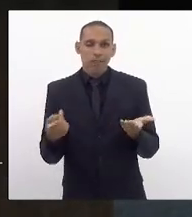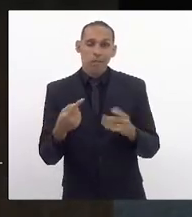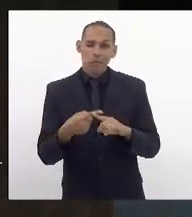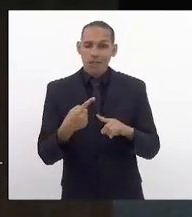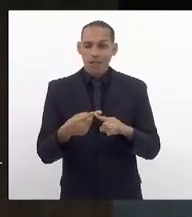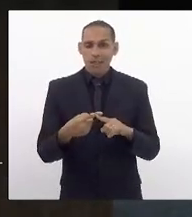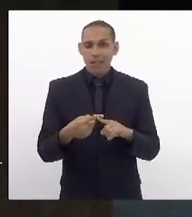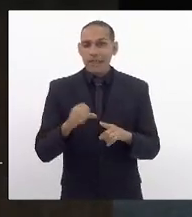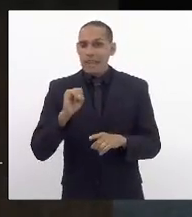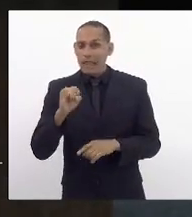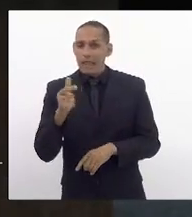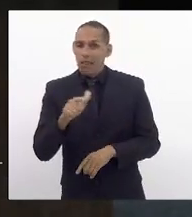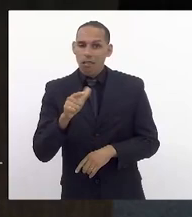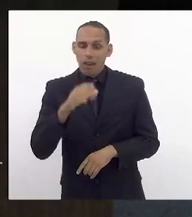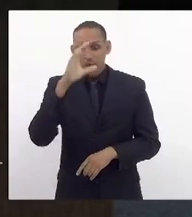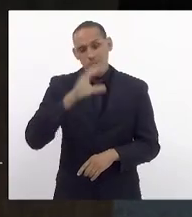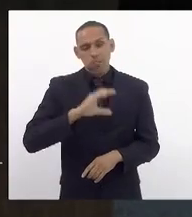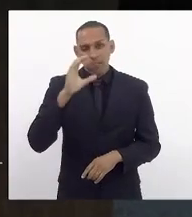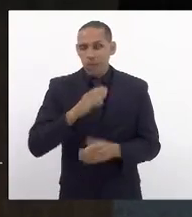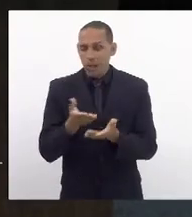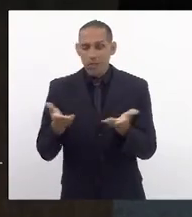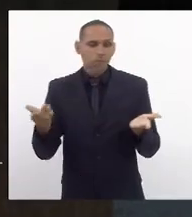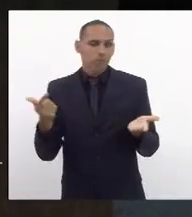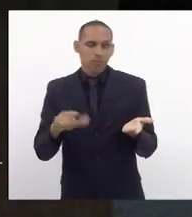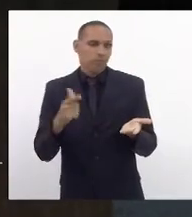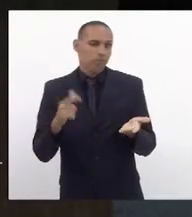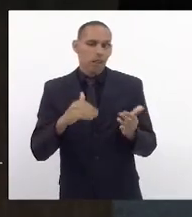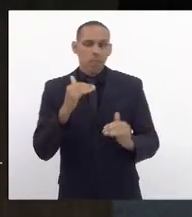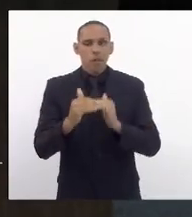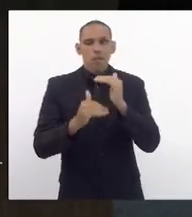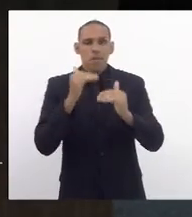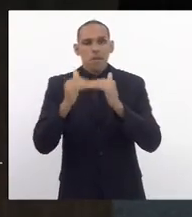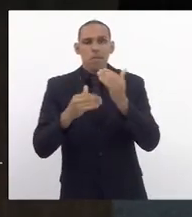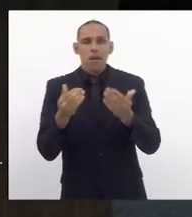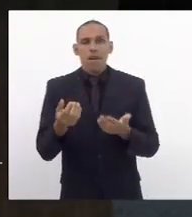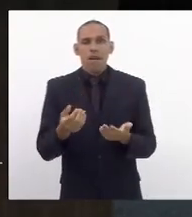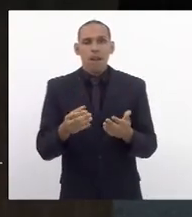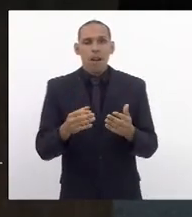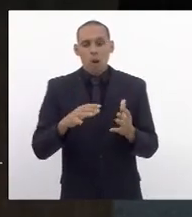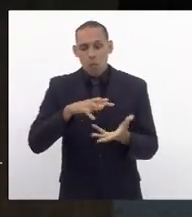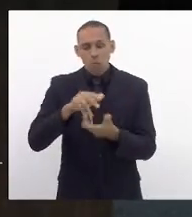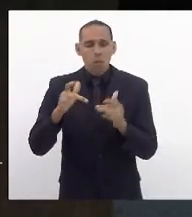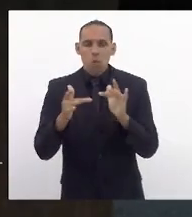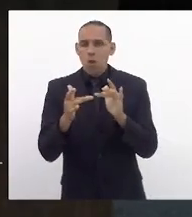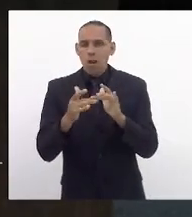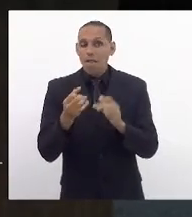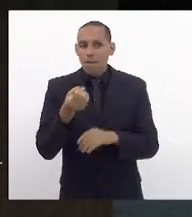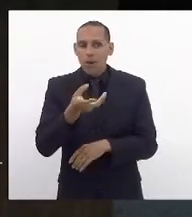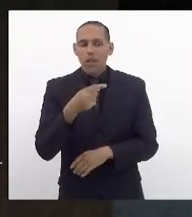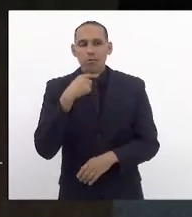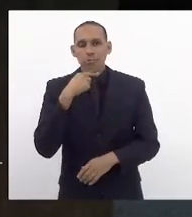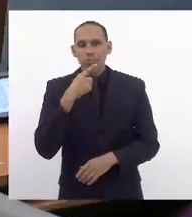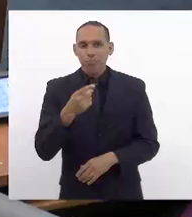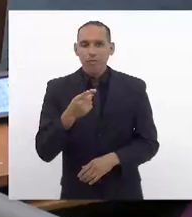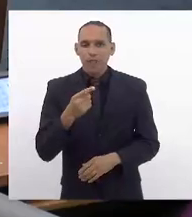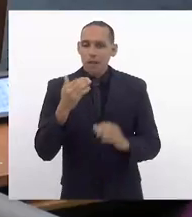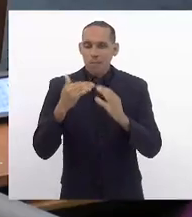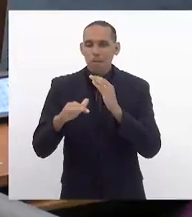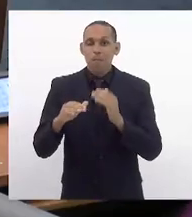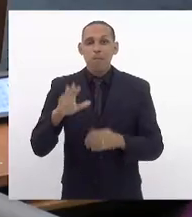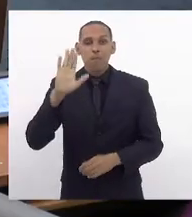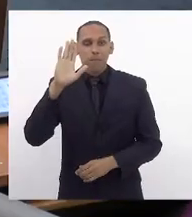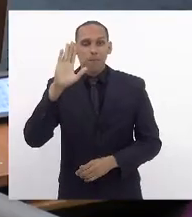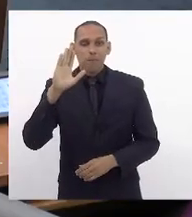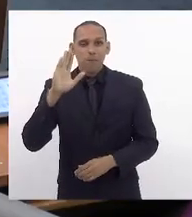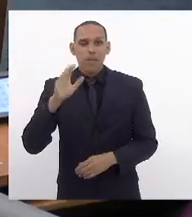senão não há cidadania para avançar fora do mundo conectado. Está encaminhado, senhor presidente. Para encaminhar pela bancada